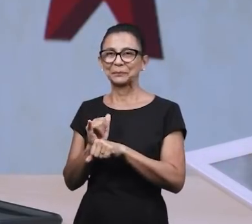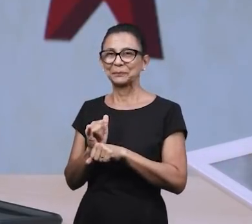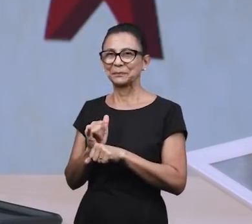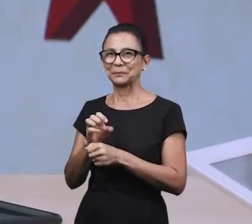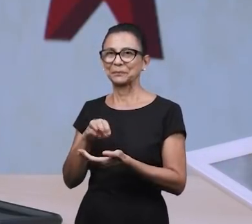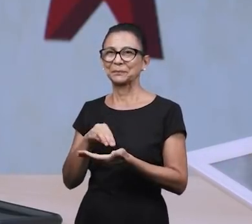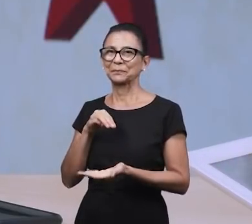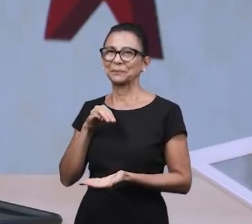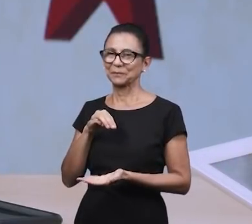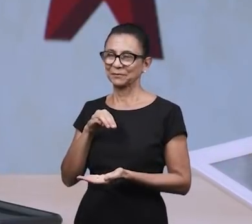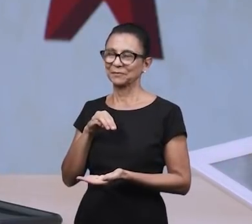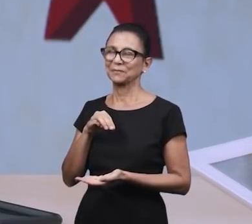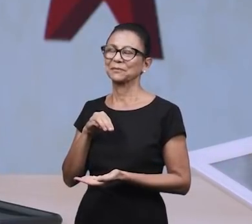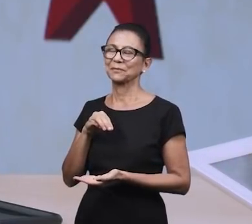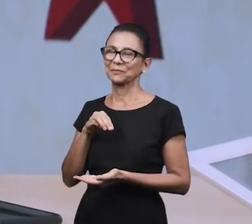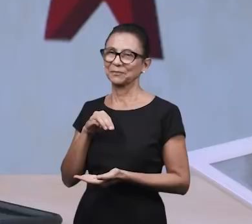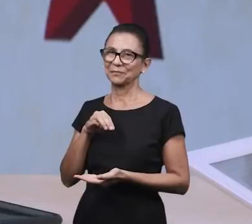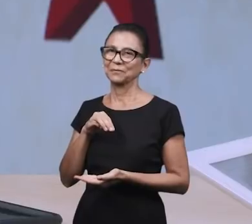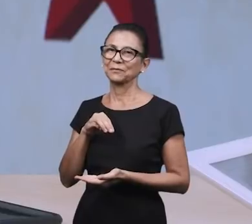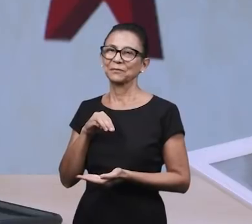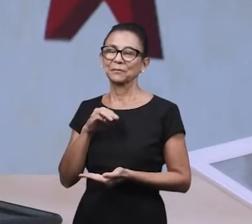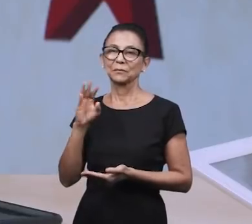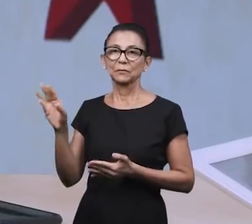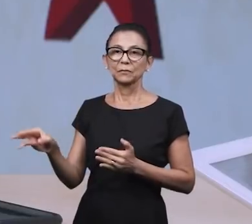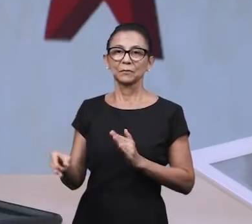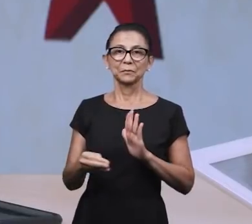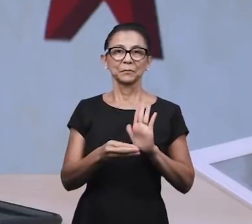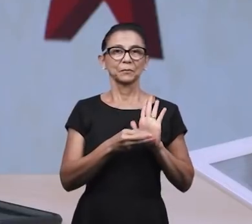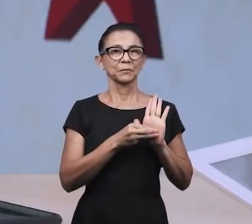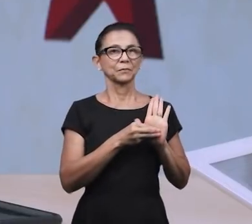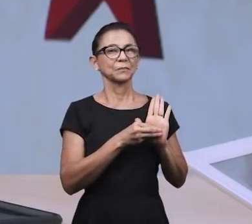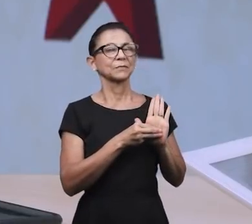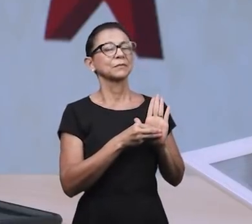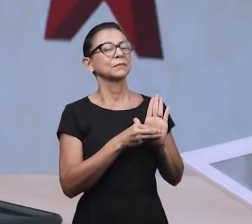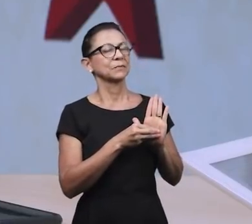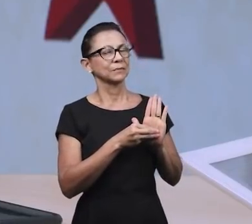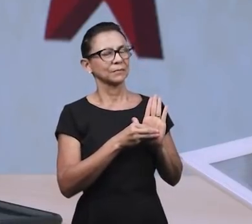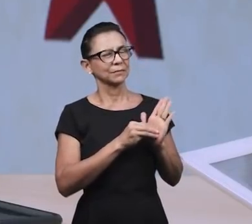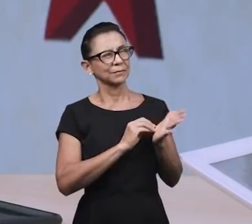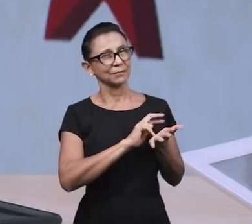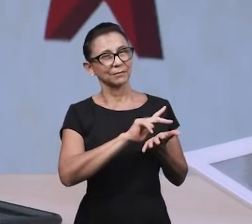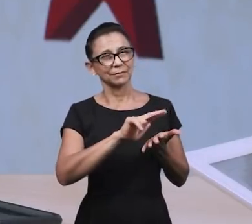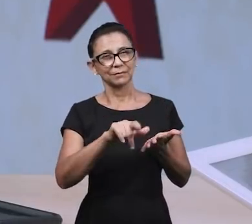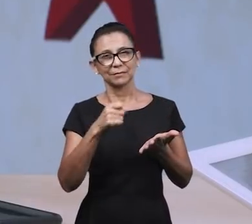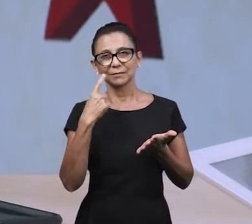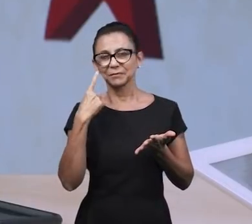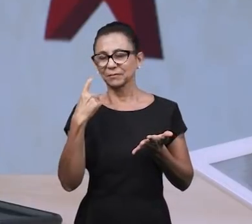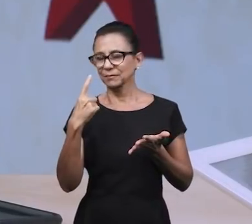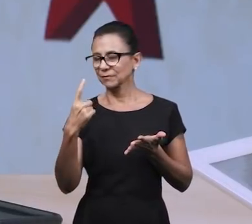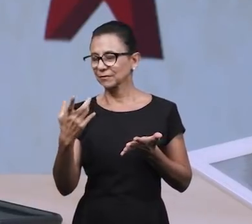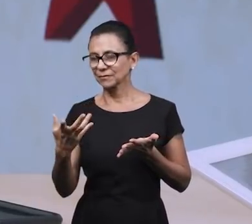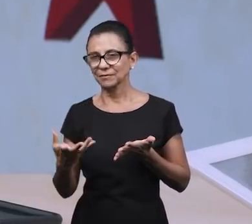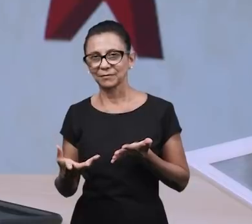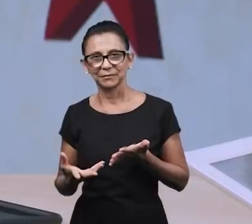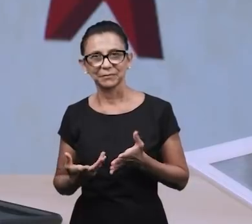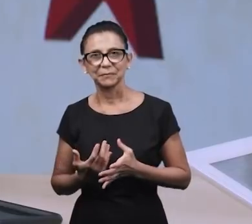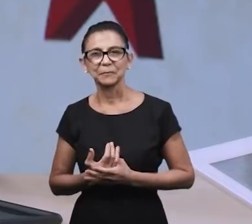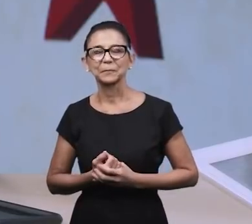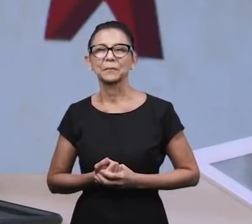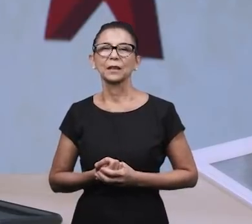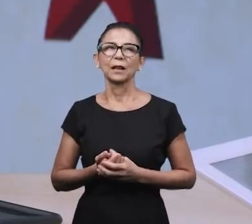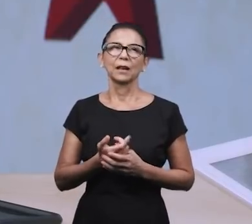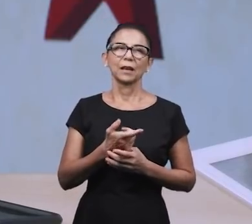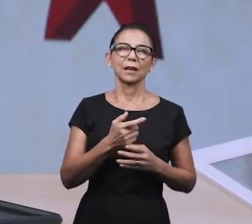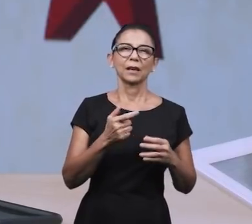da Igreja Cristã Maranata, compondo todo o conteúdo que está colocado ali, de diversos interesses, eu digo